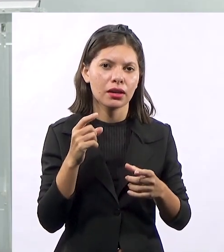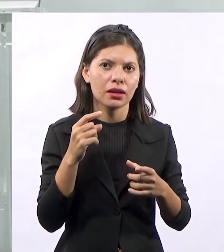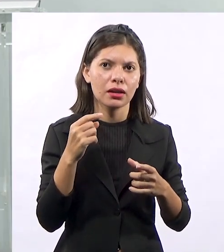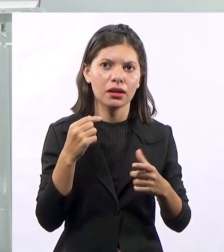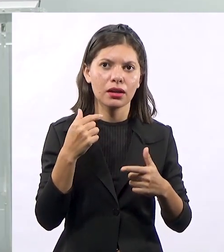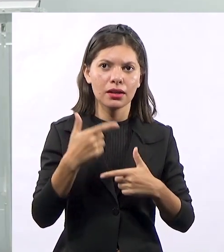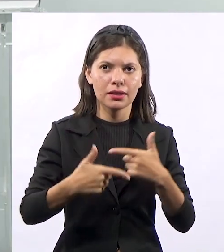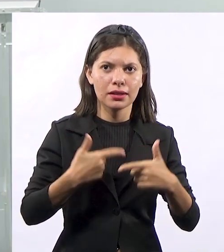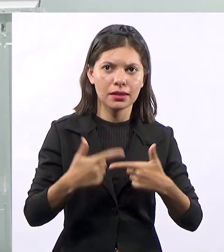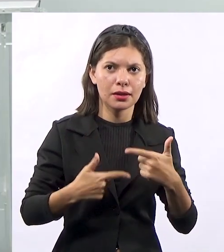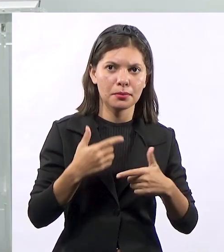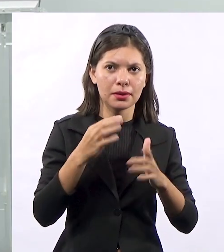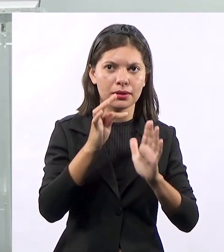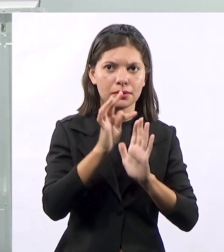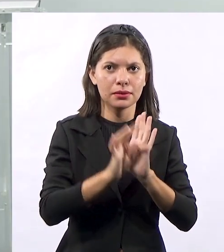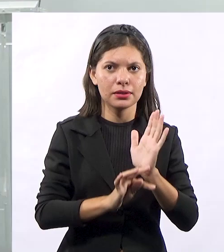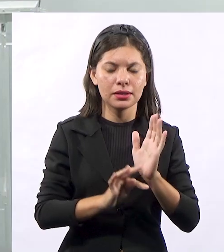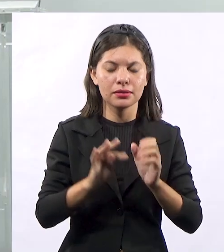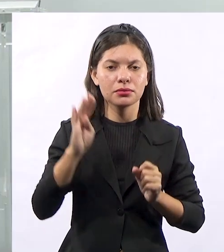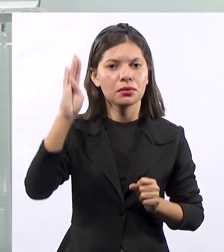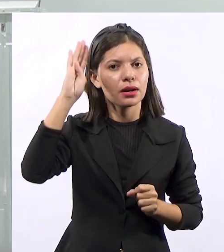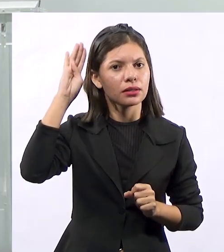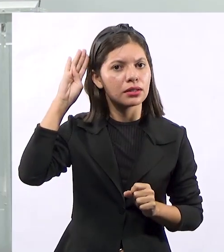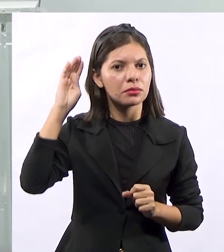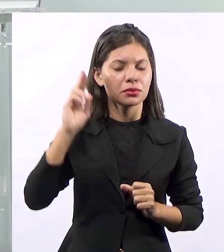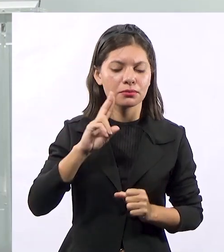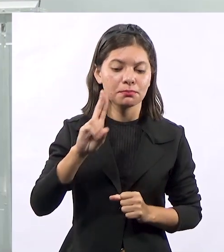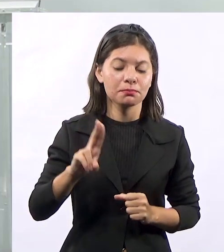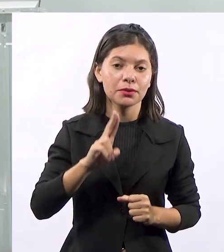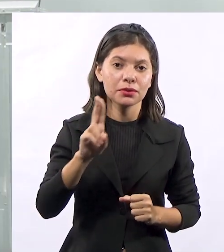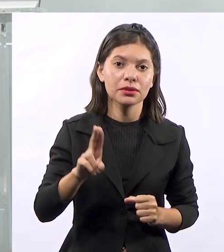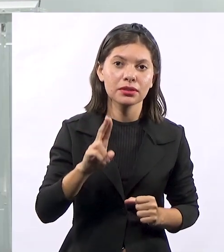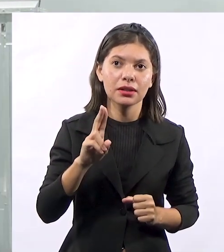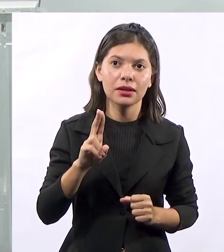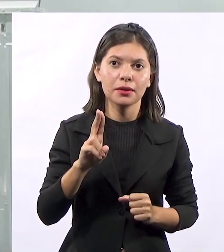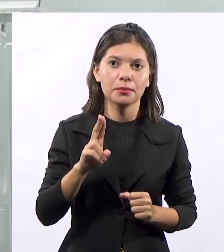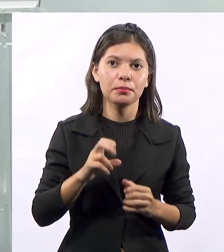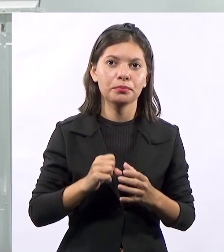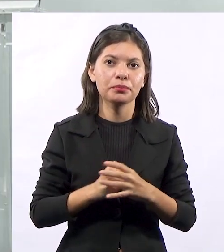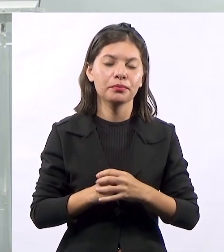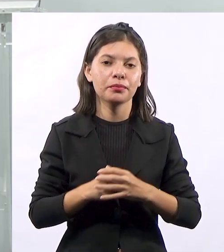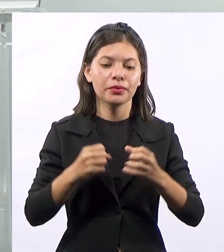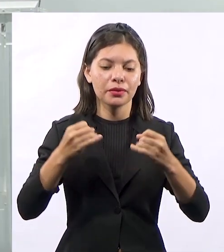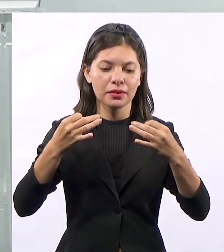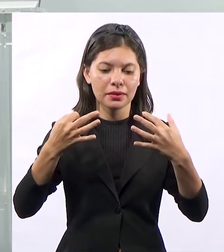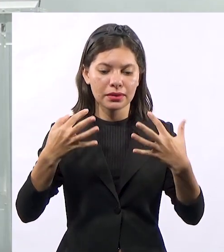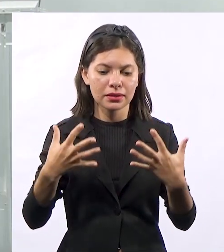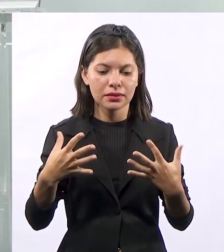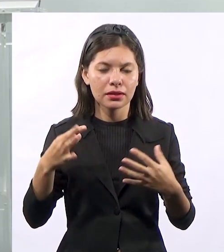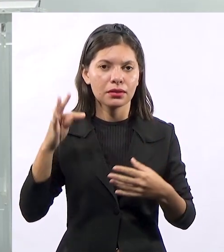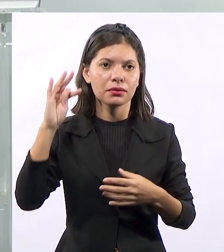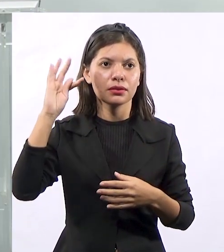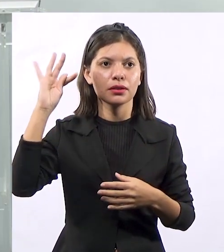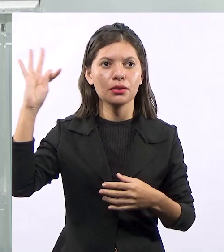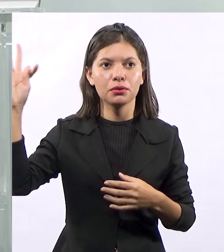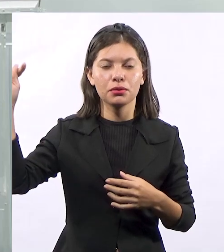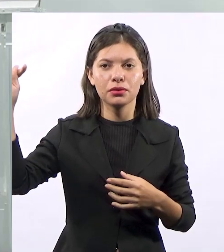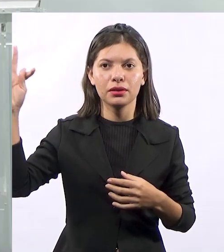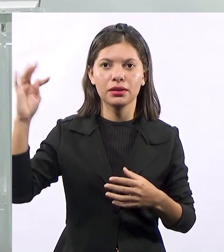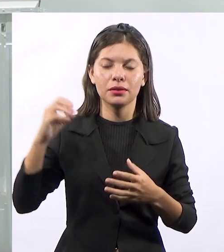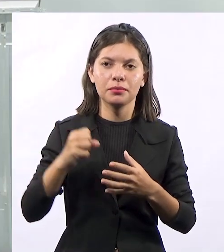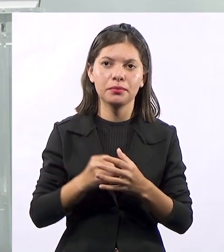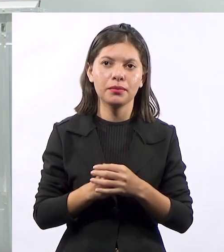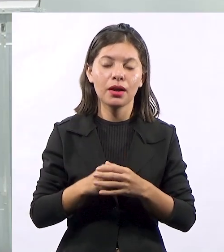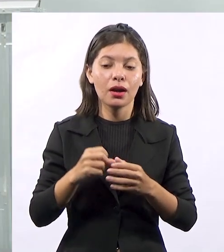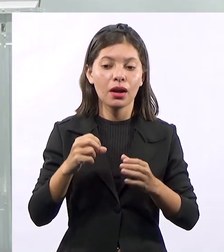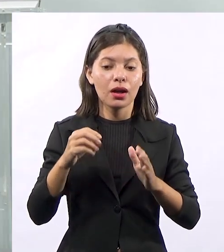você vai usar praticamente a fundamentação teórica, a fundamentação de